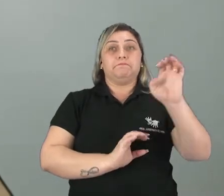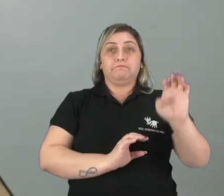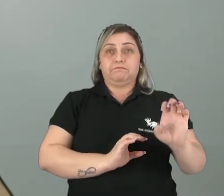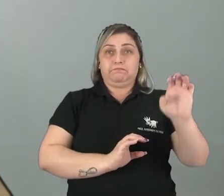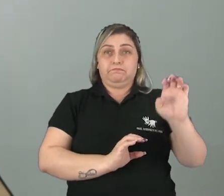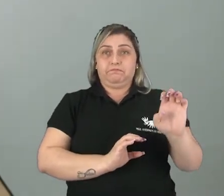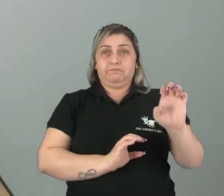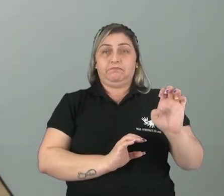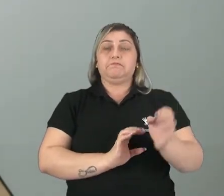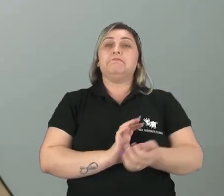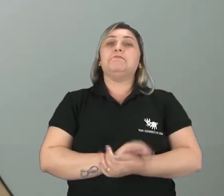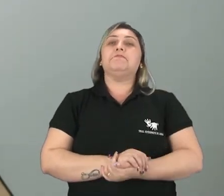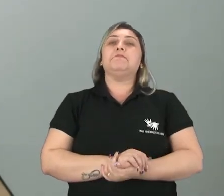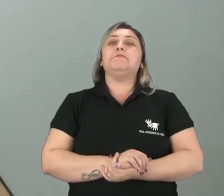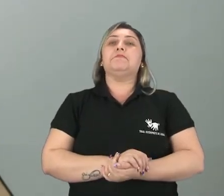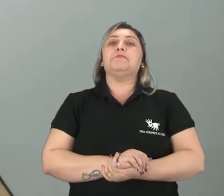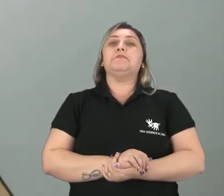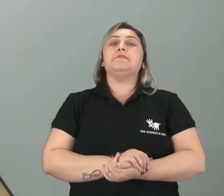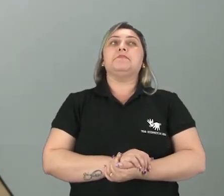esquerda